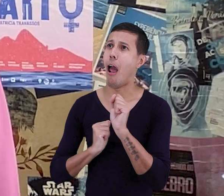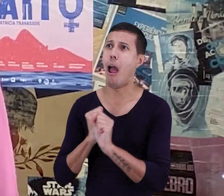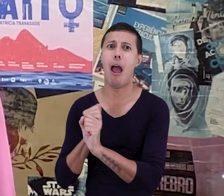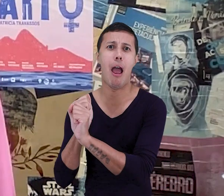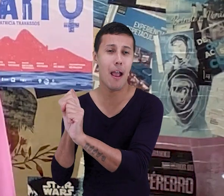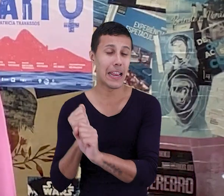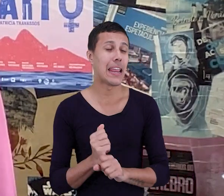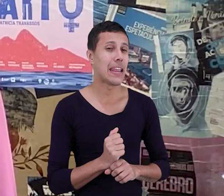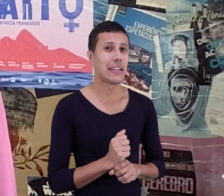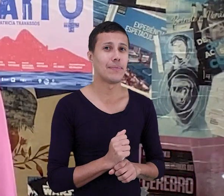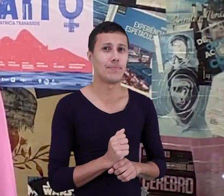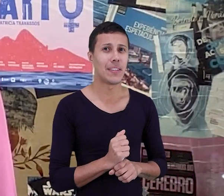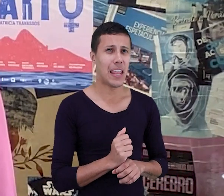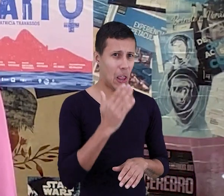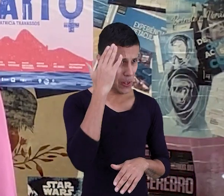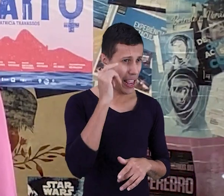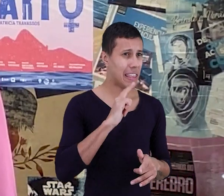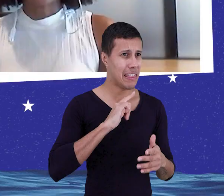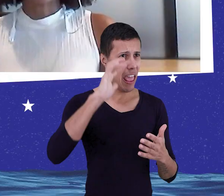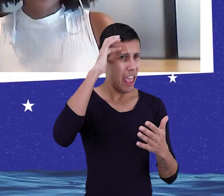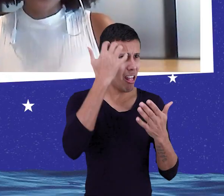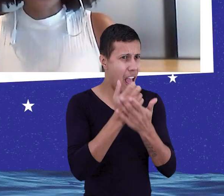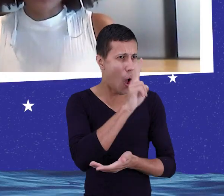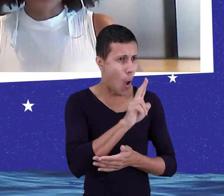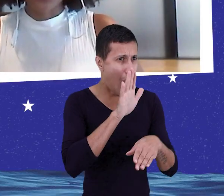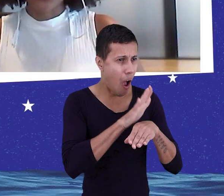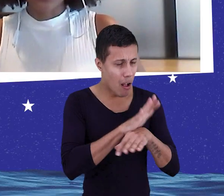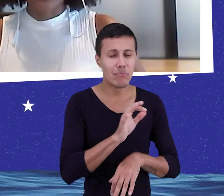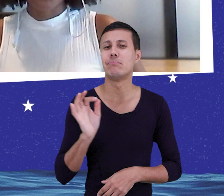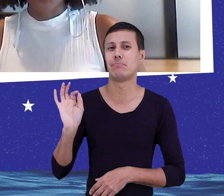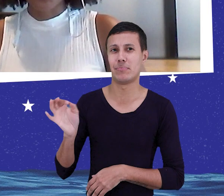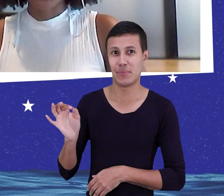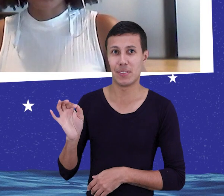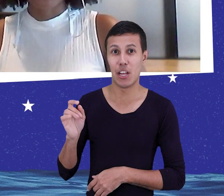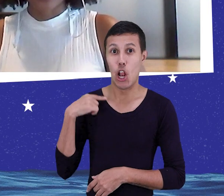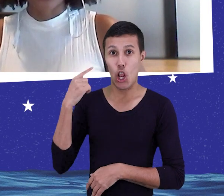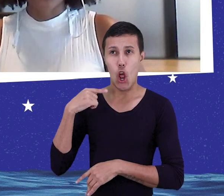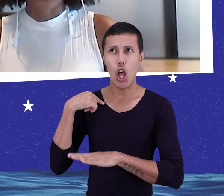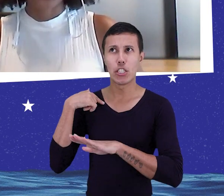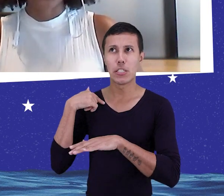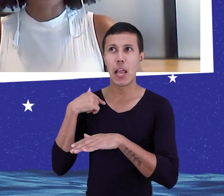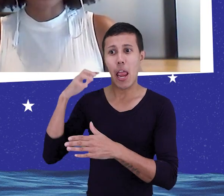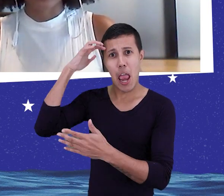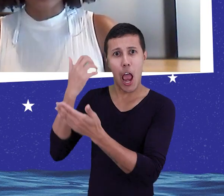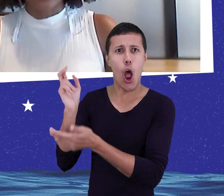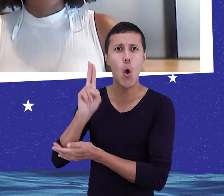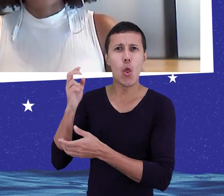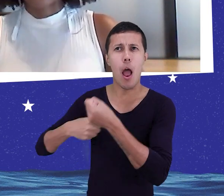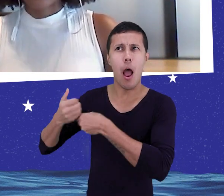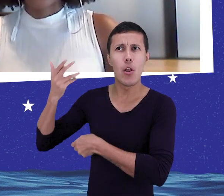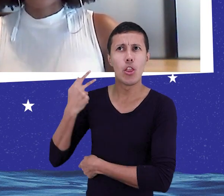sei que tem a Jude, não é? Uma inteligência artificial. Sim, a gente desenvolveu em 2020, onde a gente